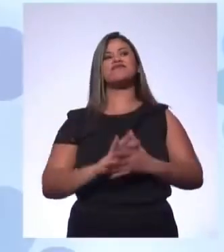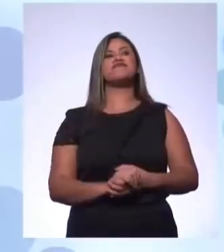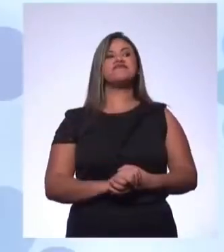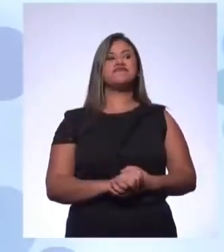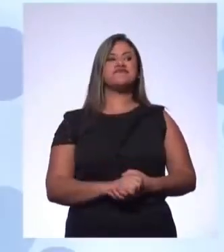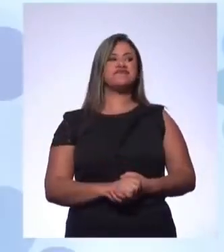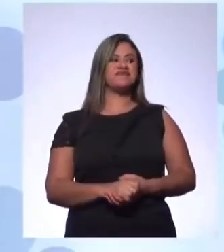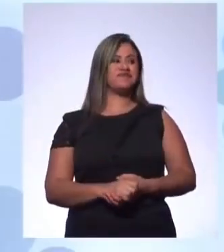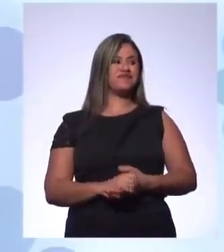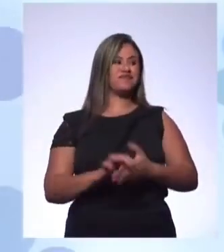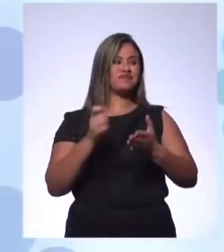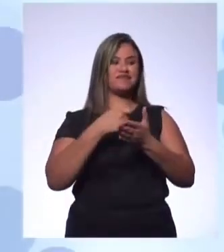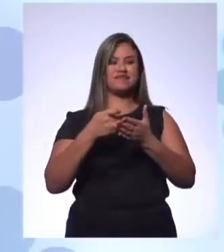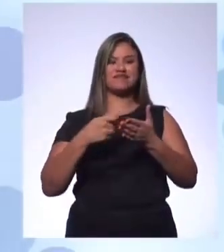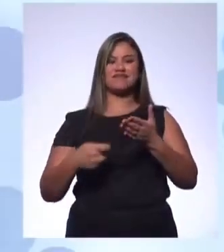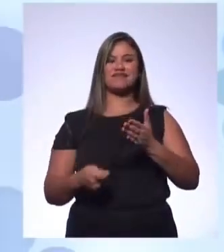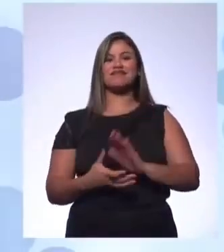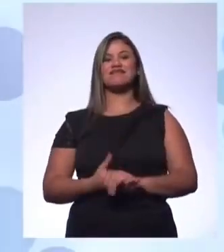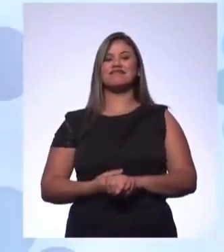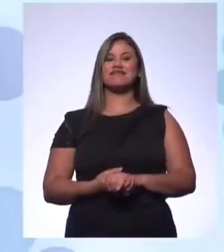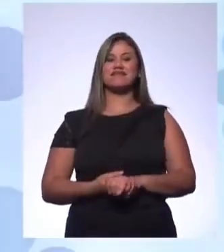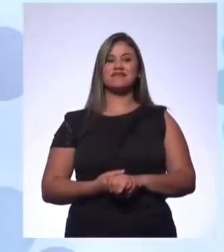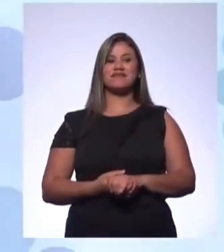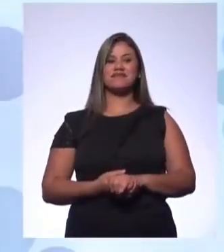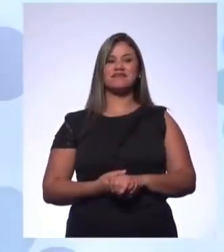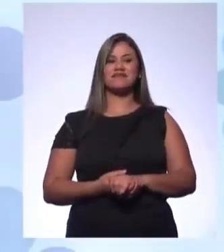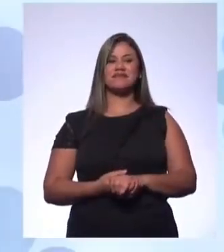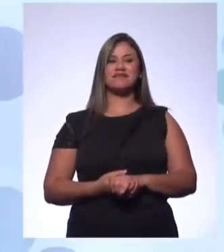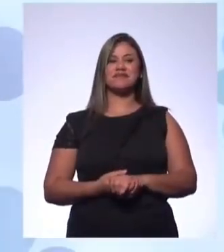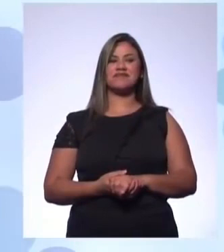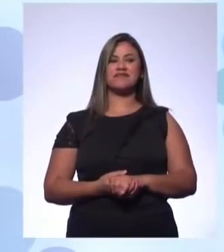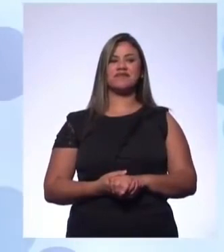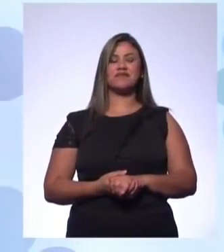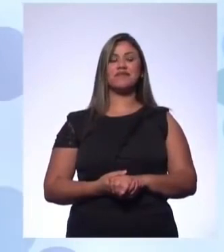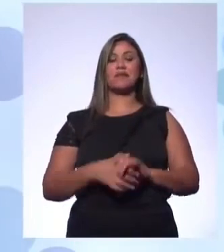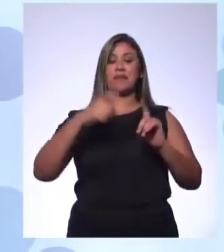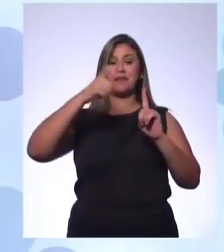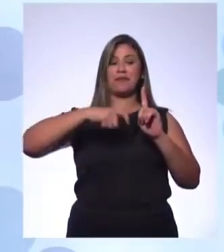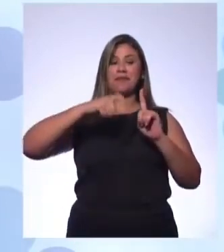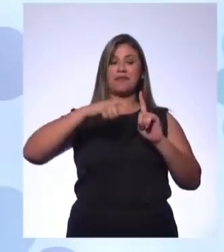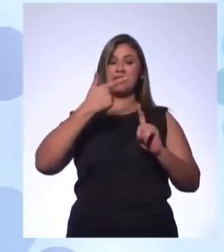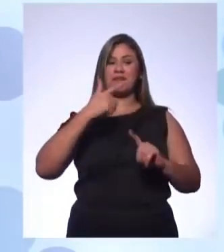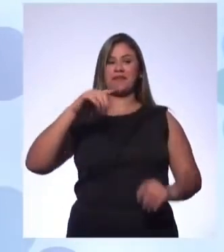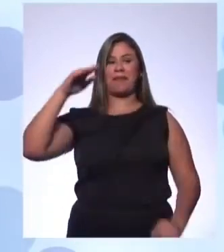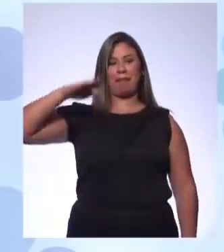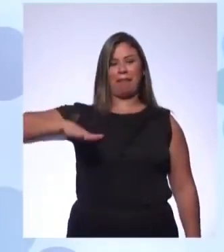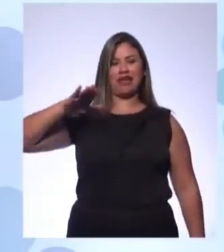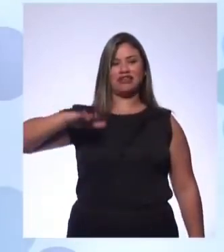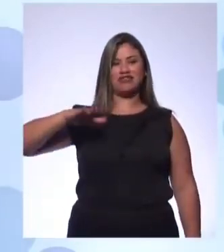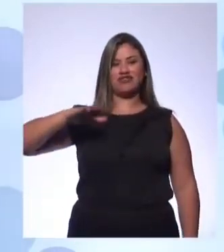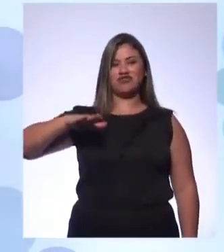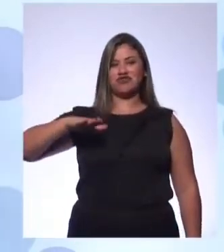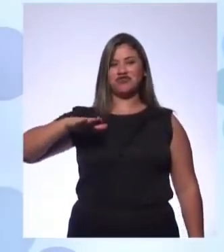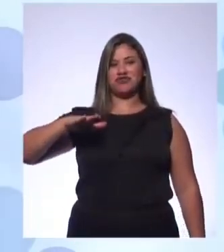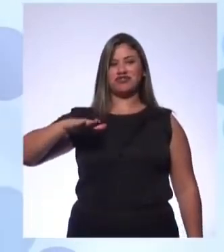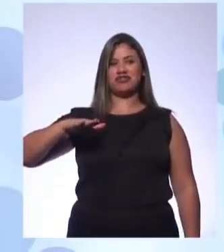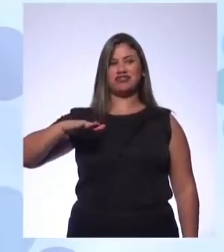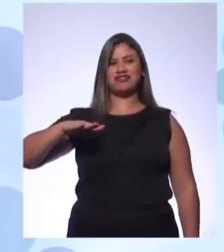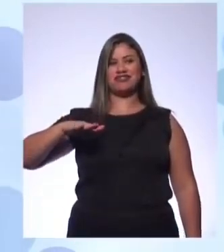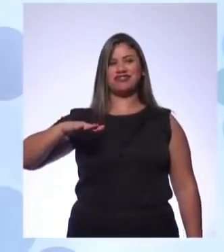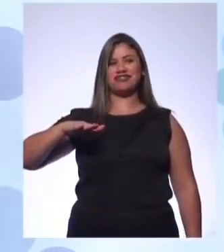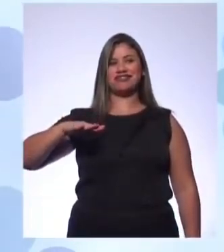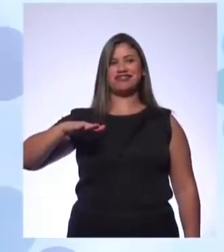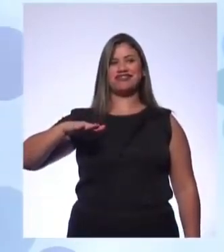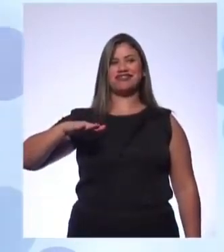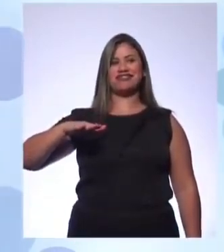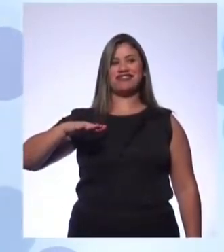aí. Anotem. Professora, 25 pontos. Vamos lá. Professora, próximo personagem. Baixinho. Não vai olhar mesmo, vai